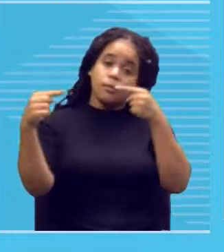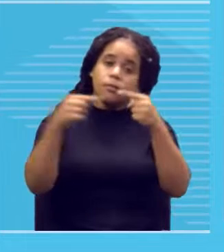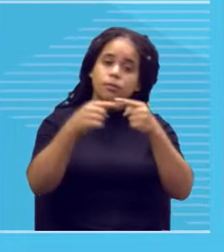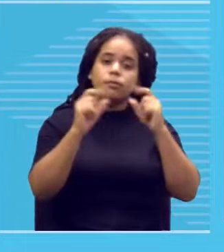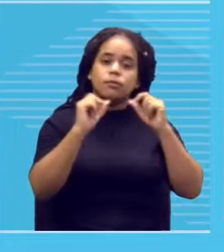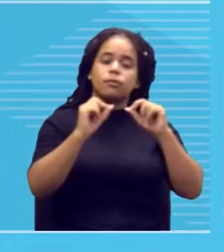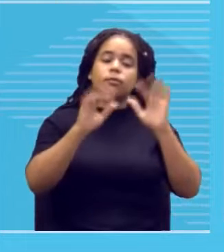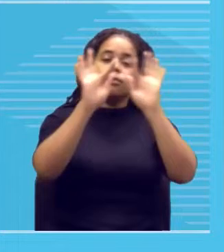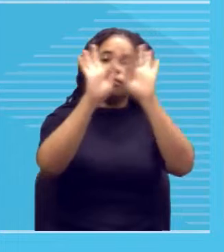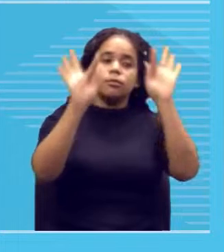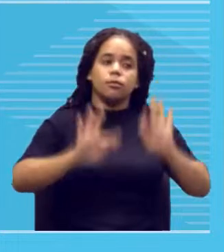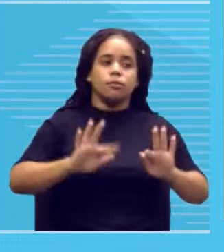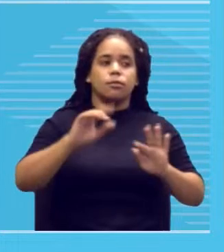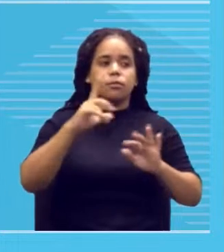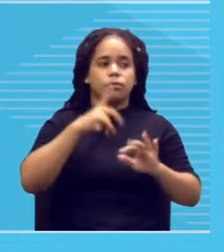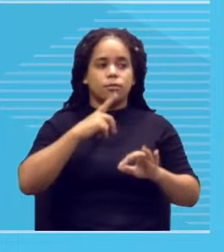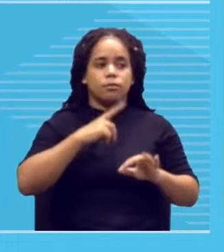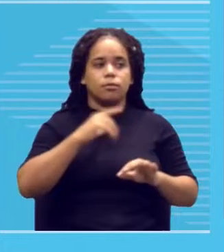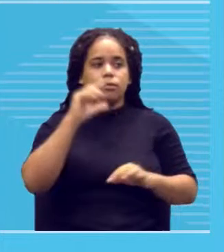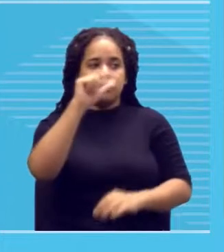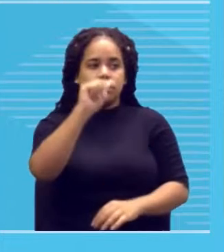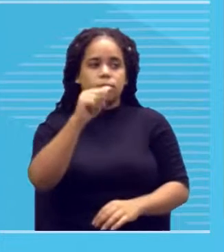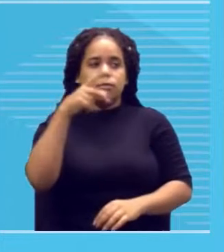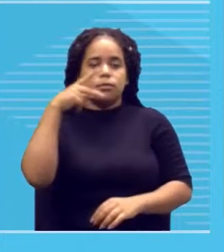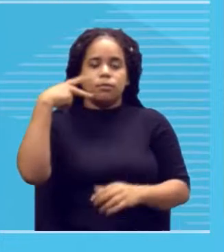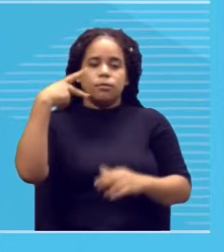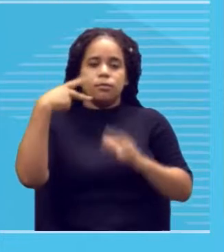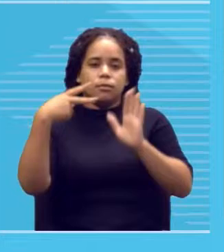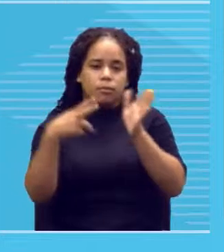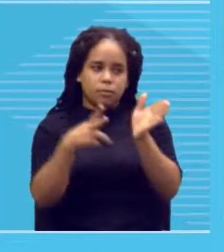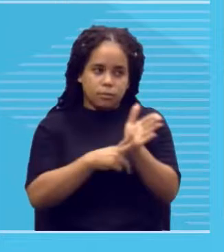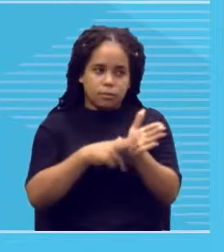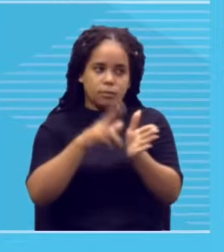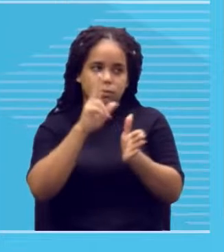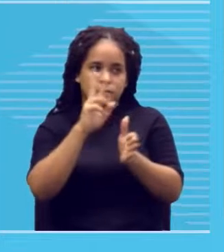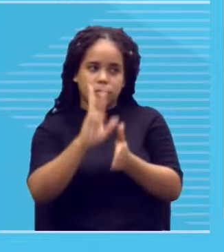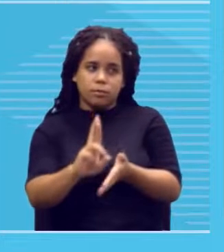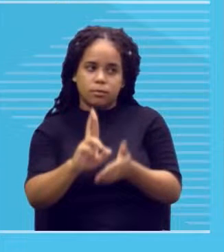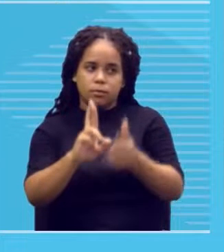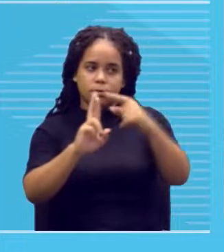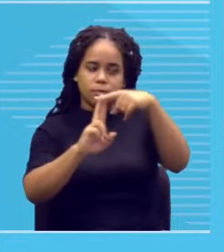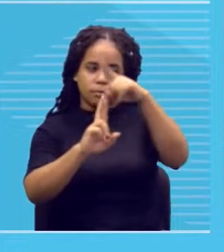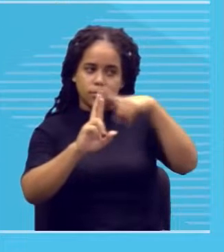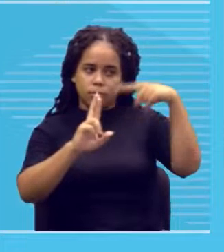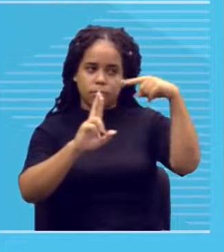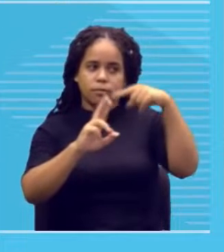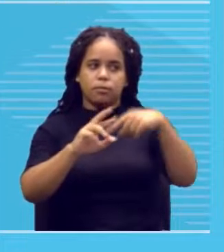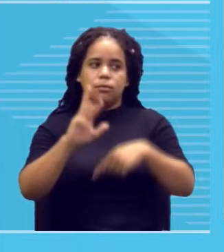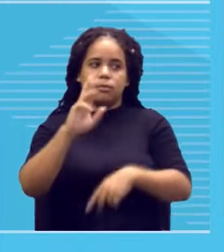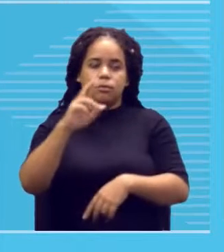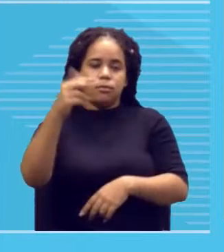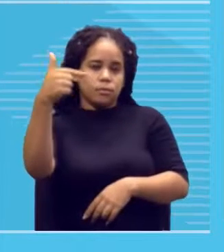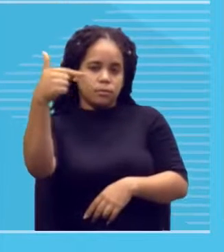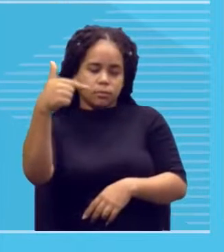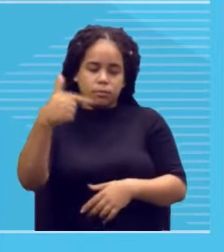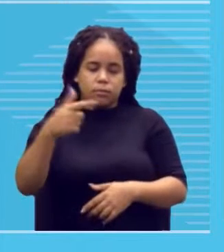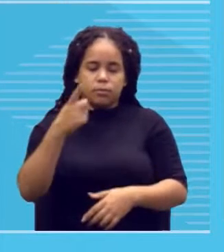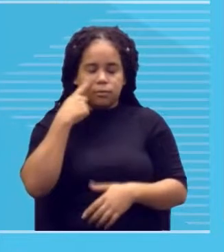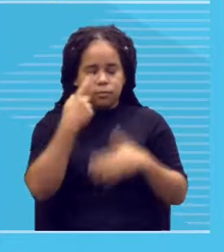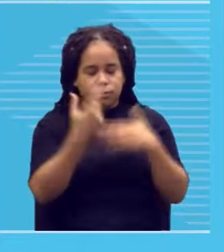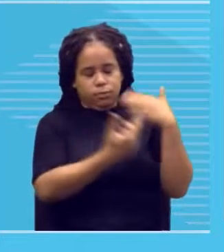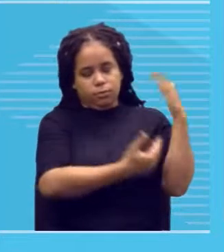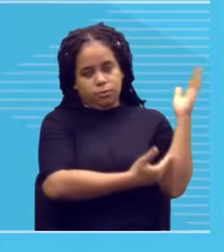mede 169 pi Qual é a fórmula pi vezes o raio ao quadrado